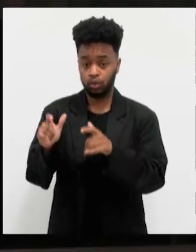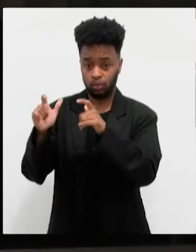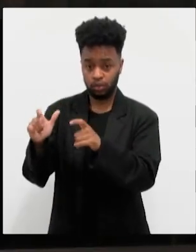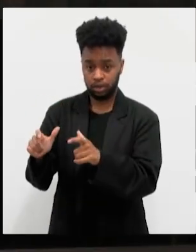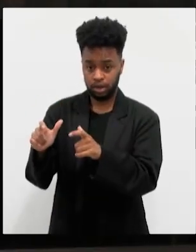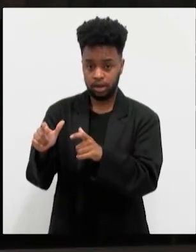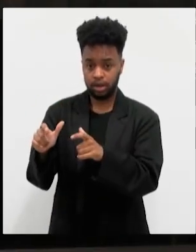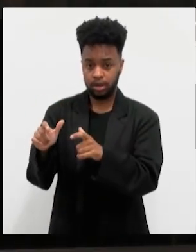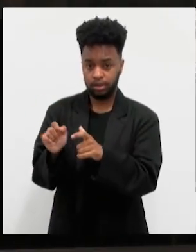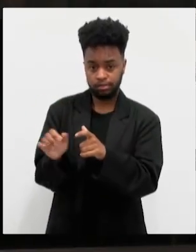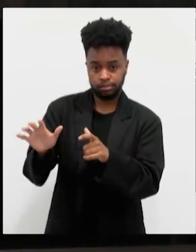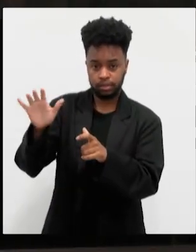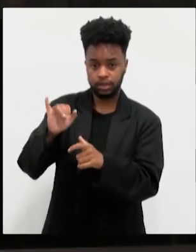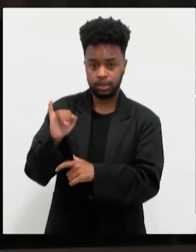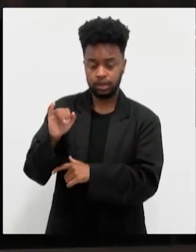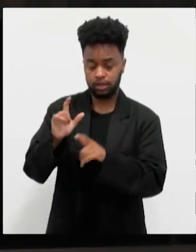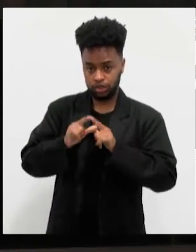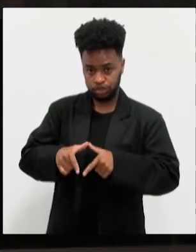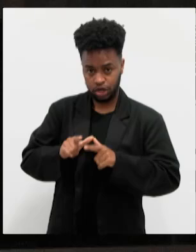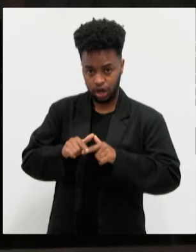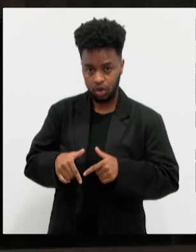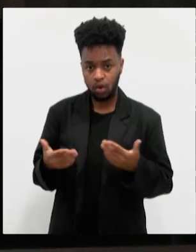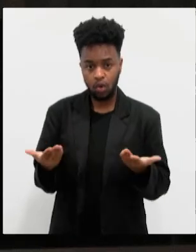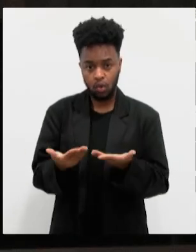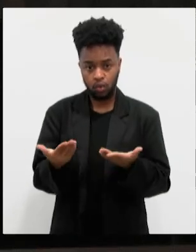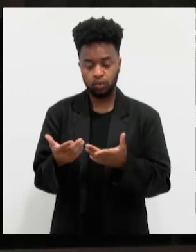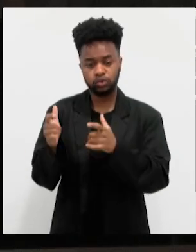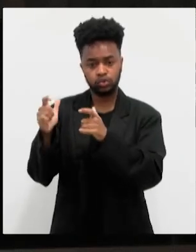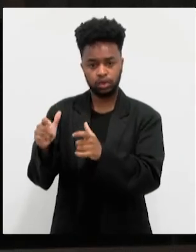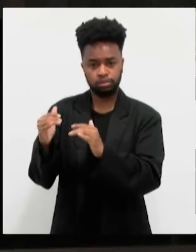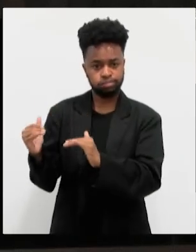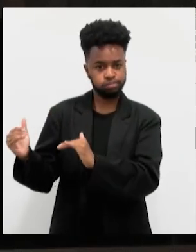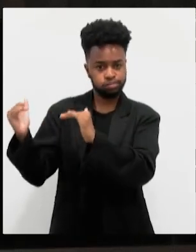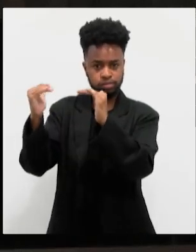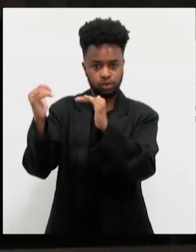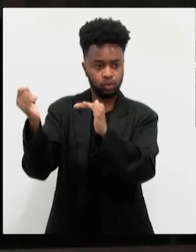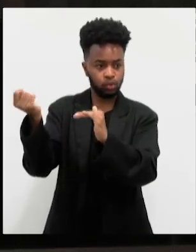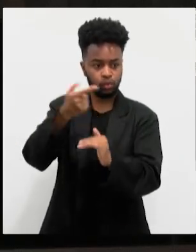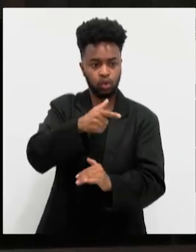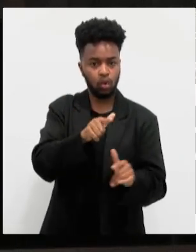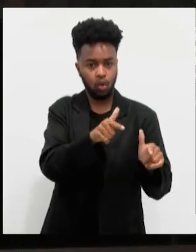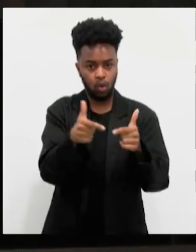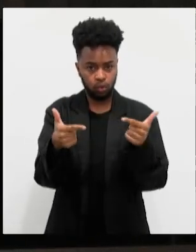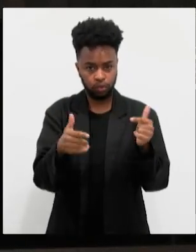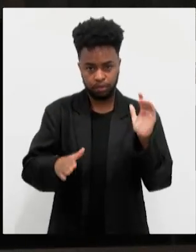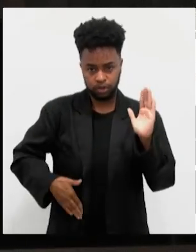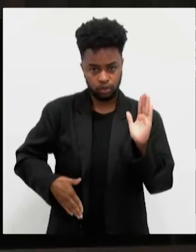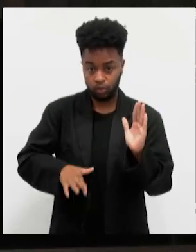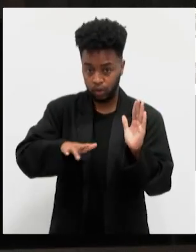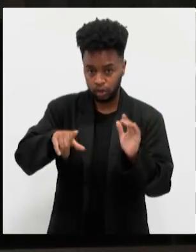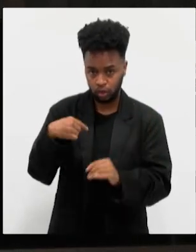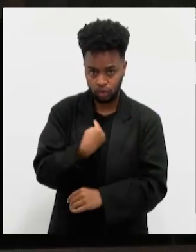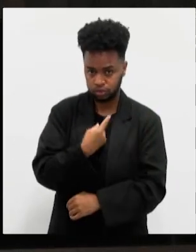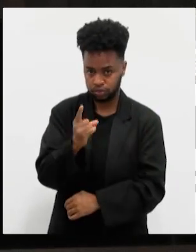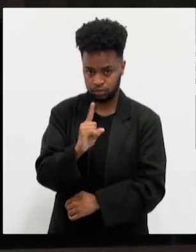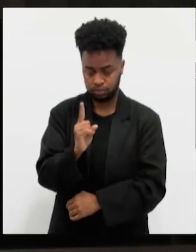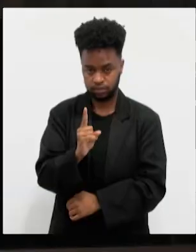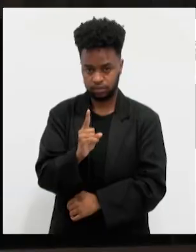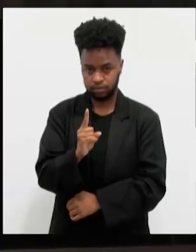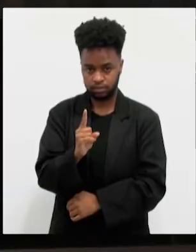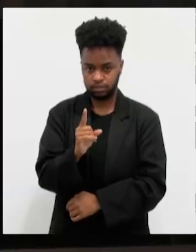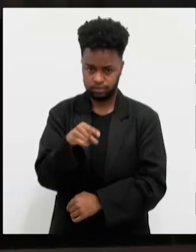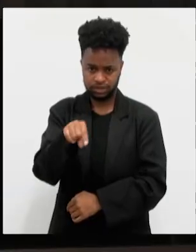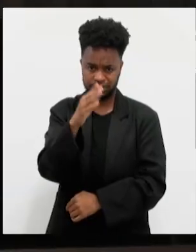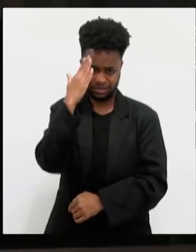que é um território hoje que já não é, que é um território soberano dos outros, dos traficantes, não nosso. Todo mundo